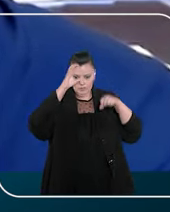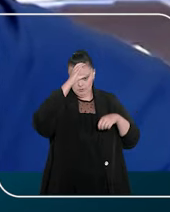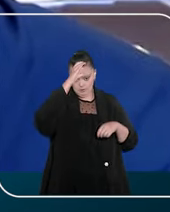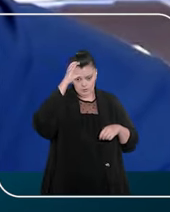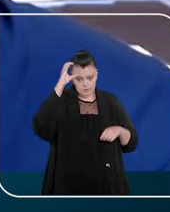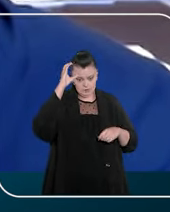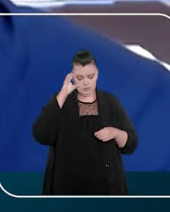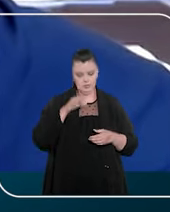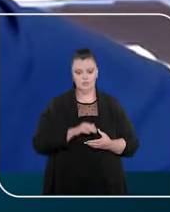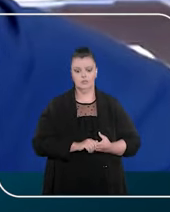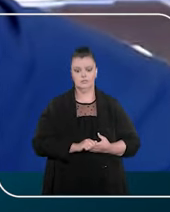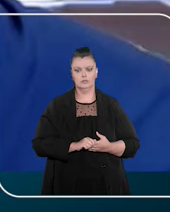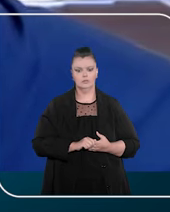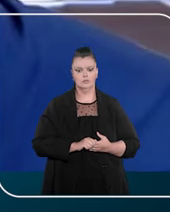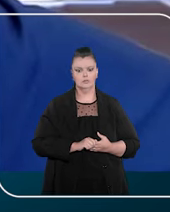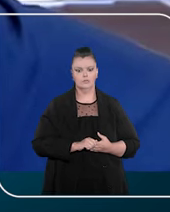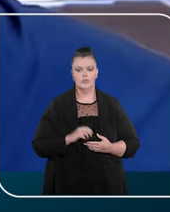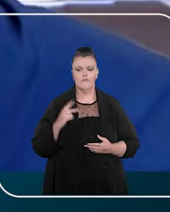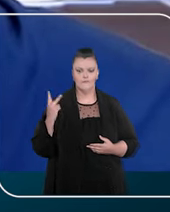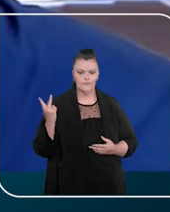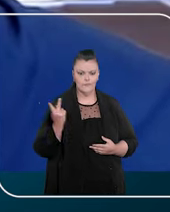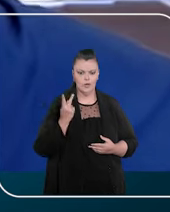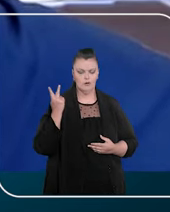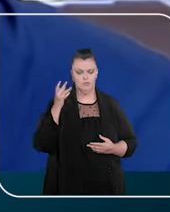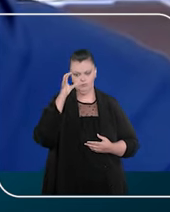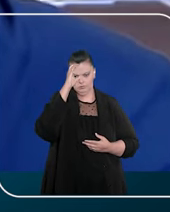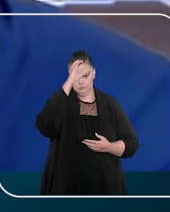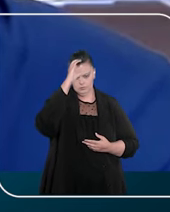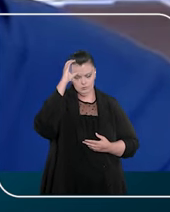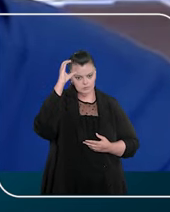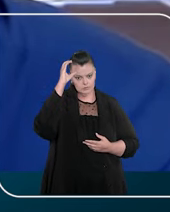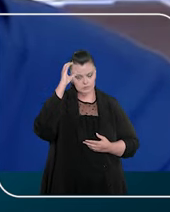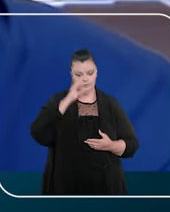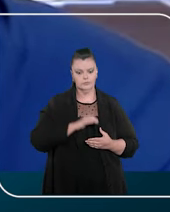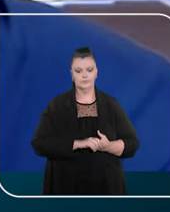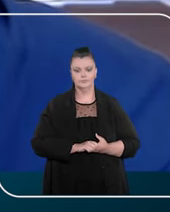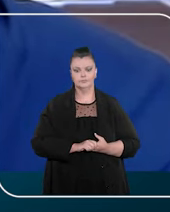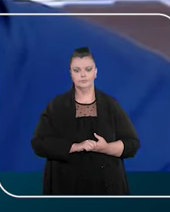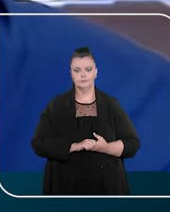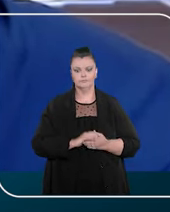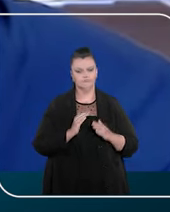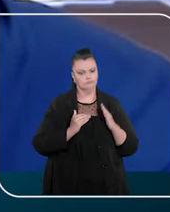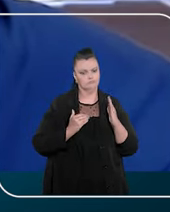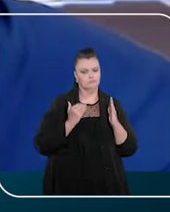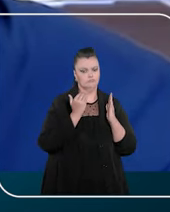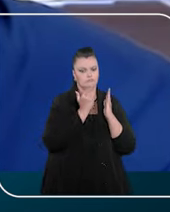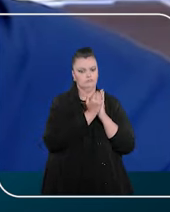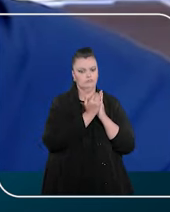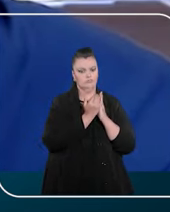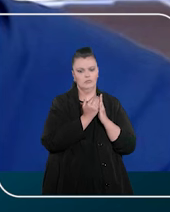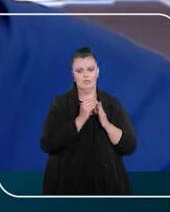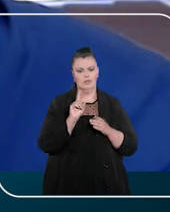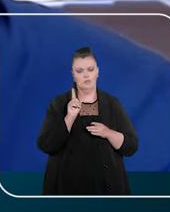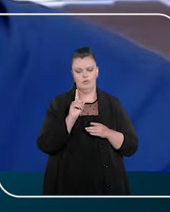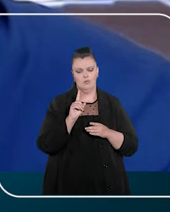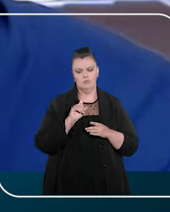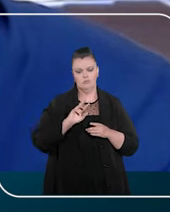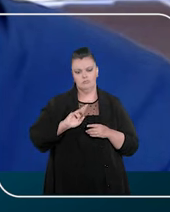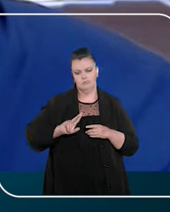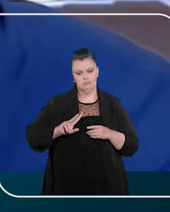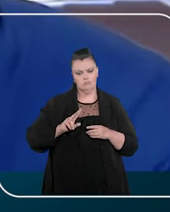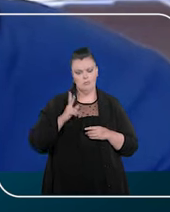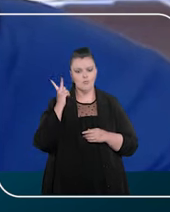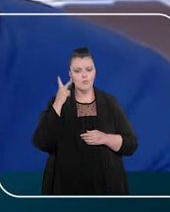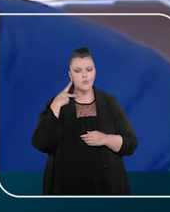seja, são os valores da cidadania, muito mais, não só no seu aspecto político,